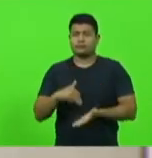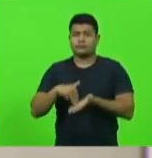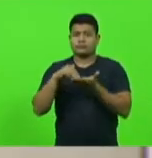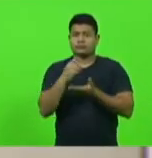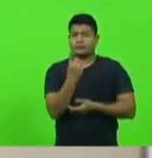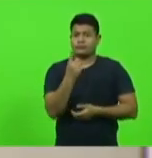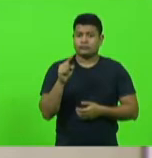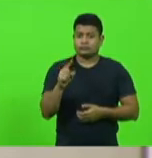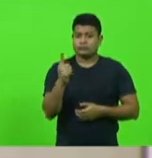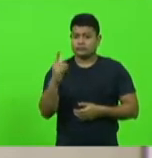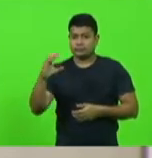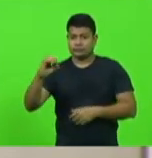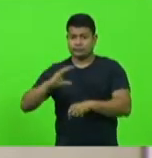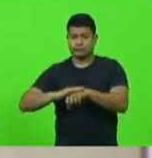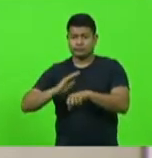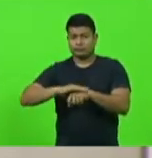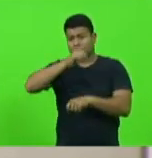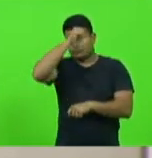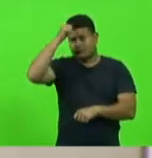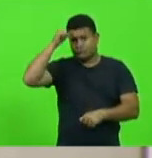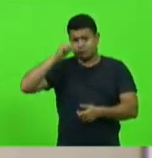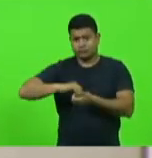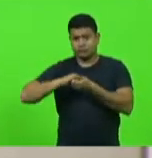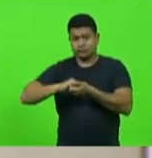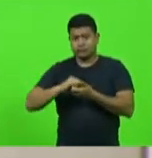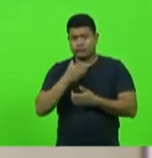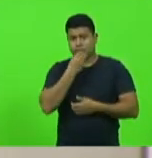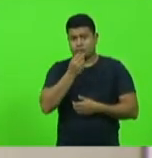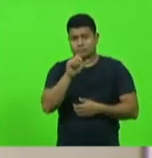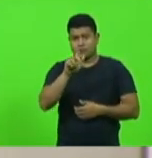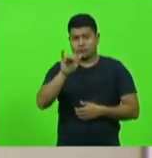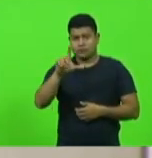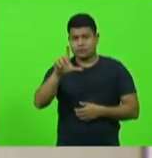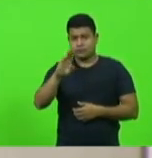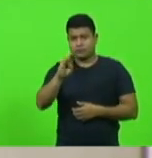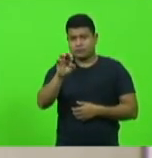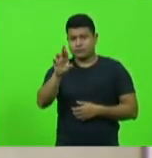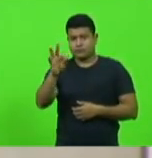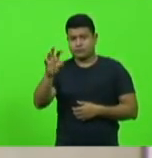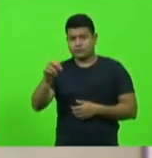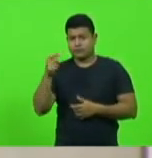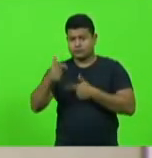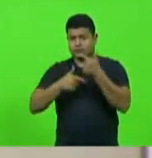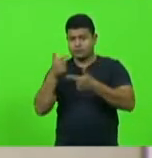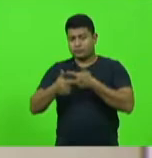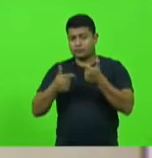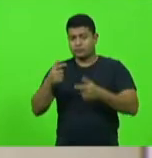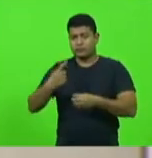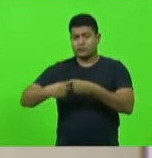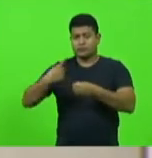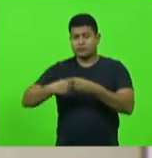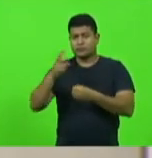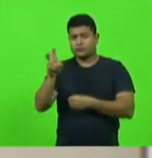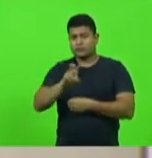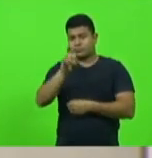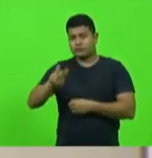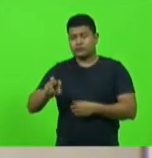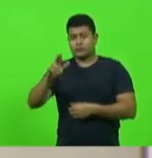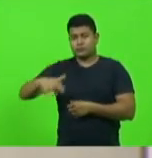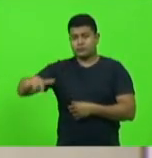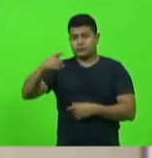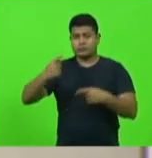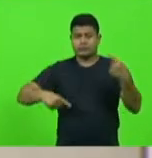autor deputado Adrianinho, cumprimentando o senhor Gilberto Luiz Teston pelos serviços prestados ao município de Xanxerê, região, em